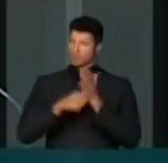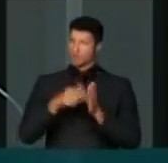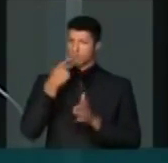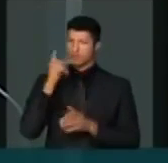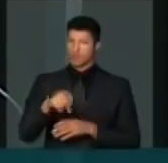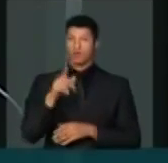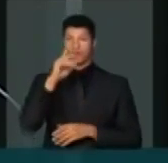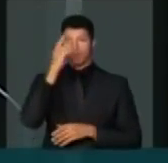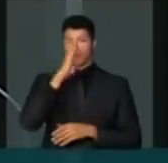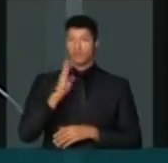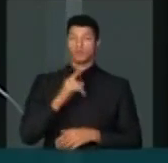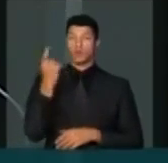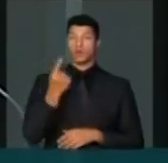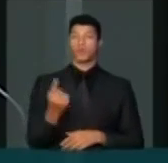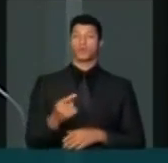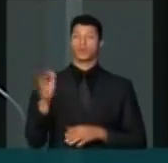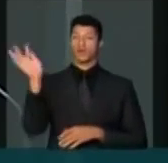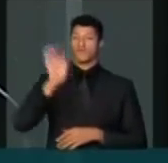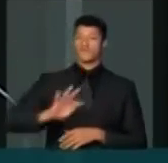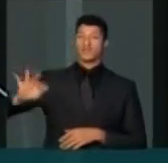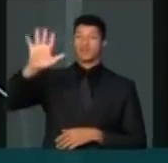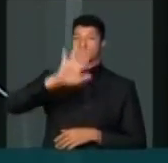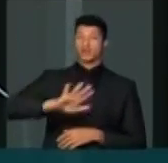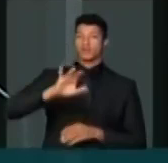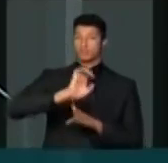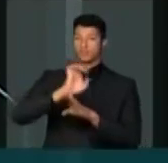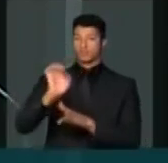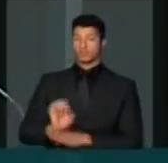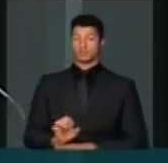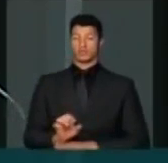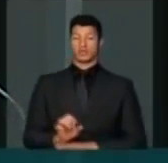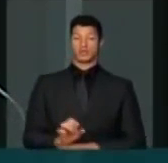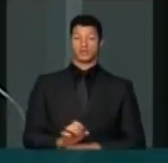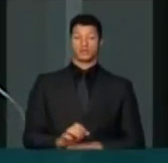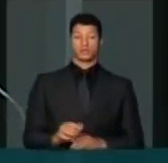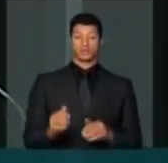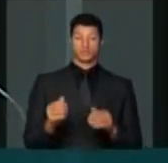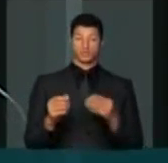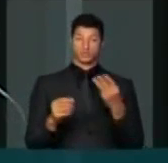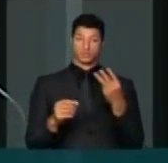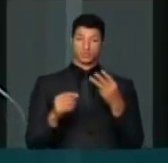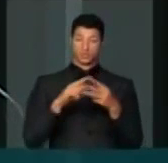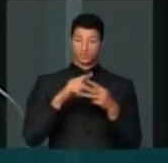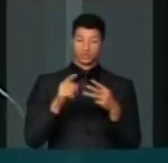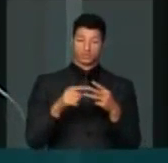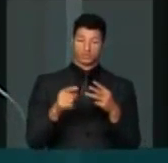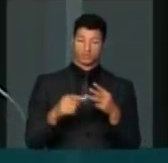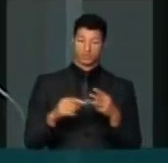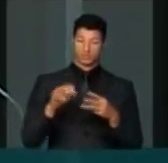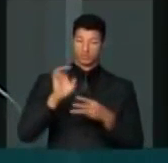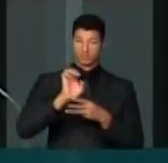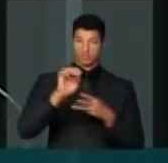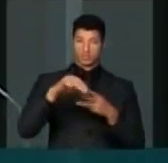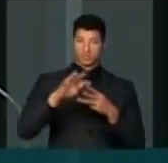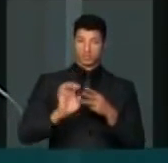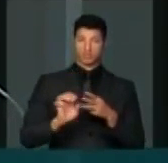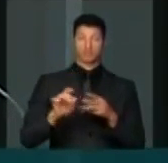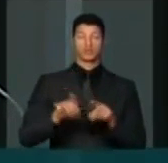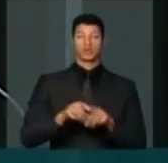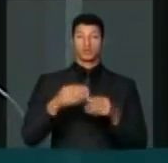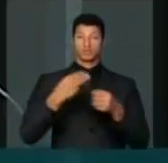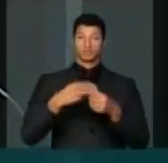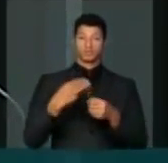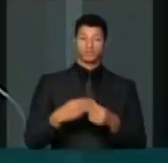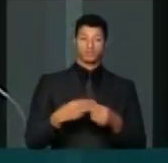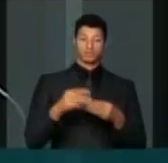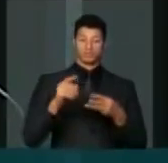Brasil é a única federação, é o único Estado Federativo com três entes na federação. Os municípios